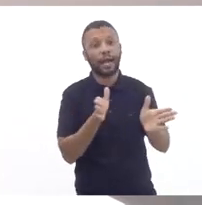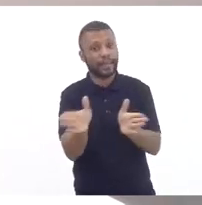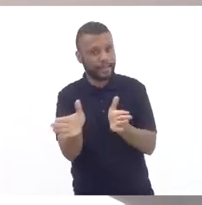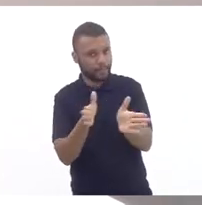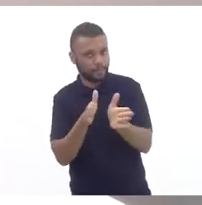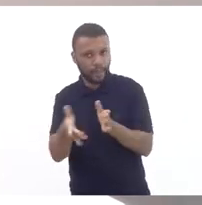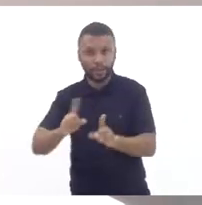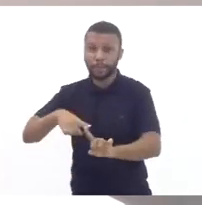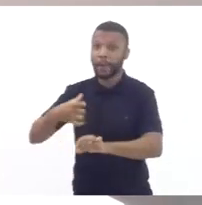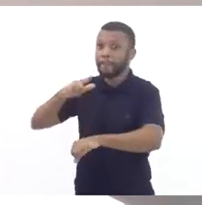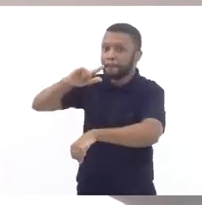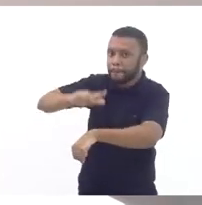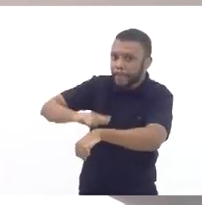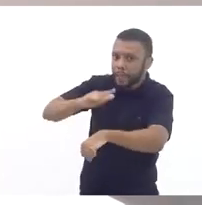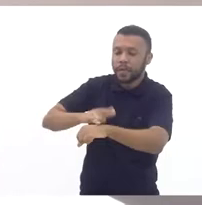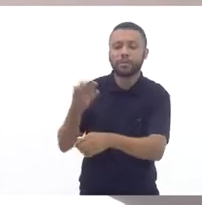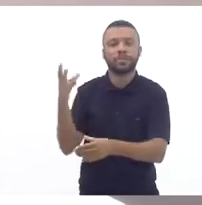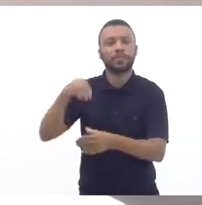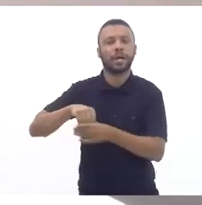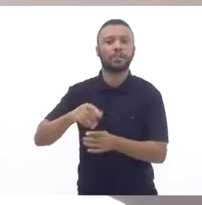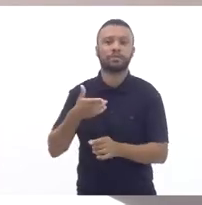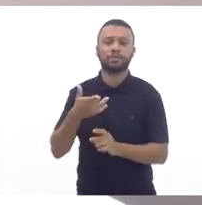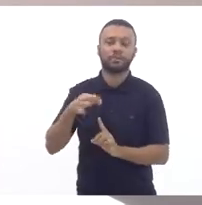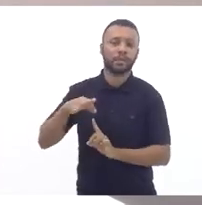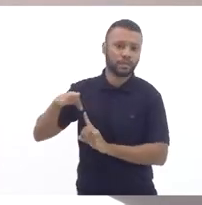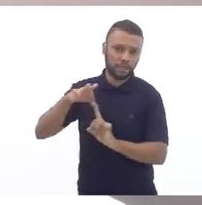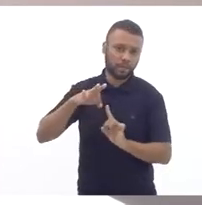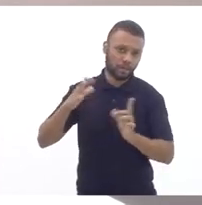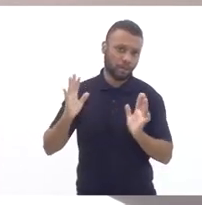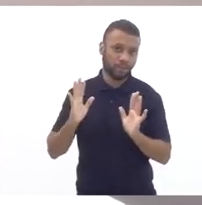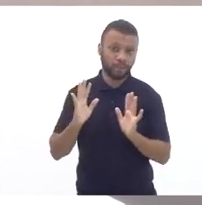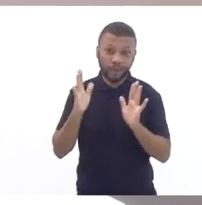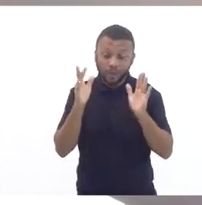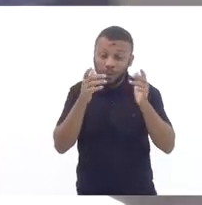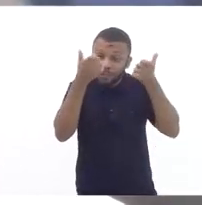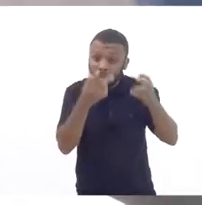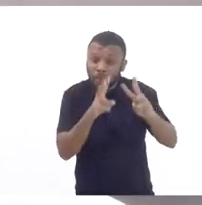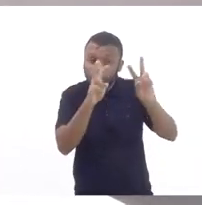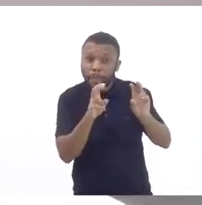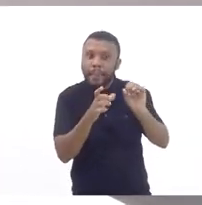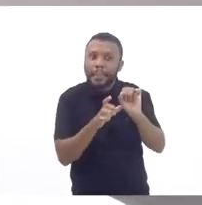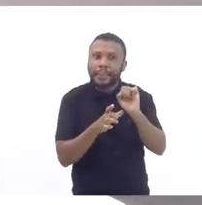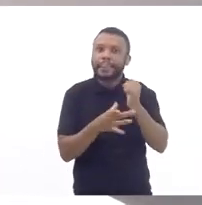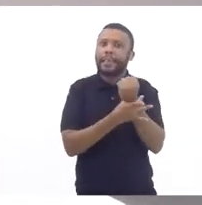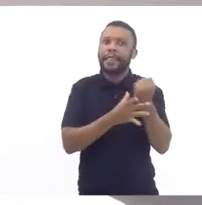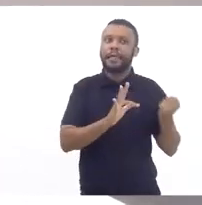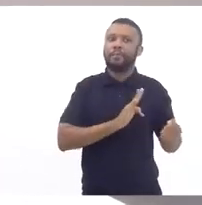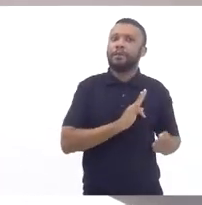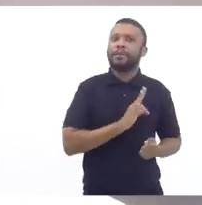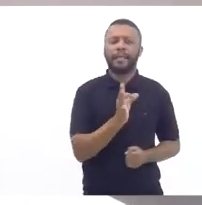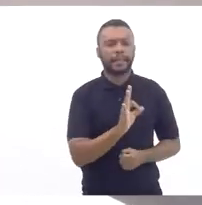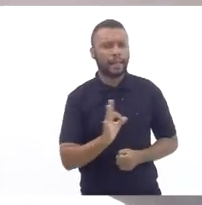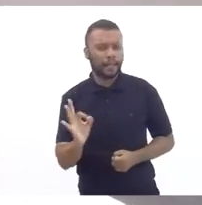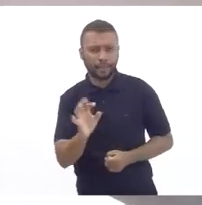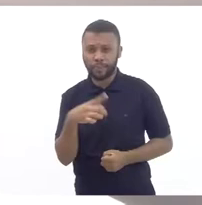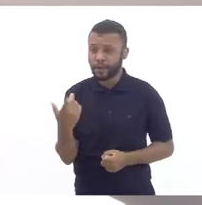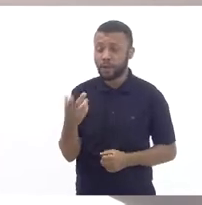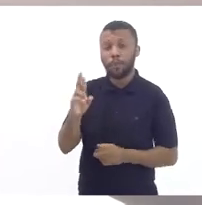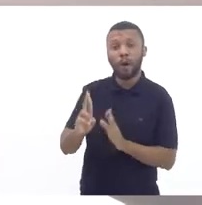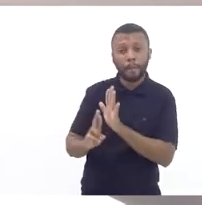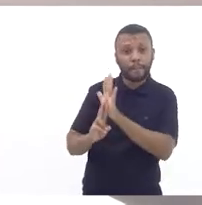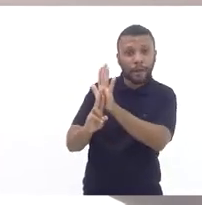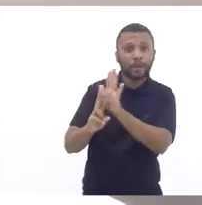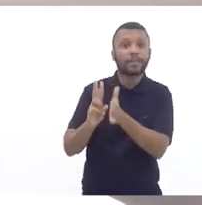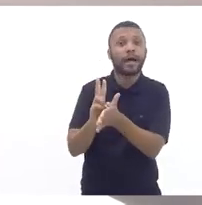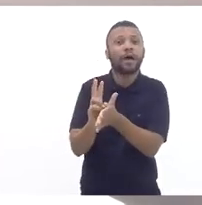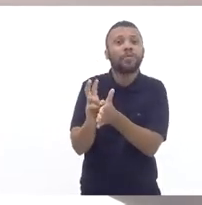estações. O tema foi esse. Não abordamos nada em relação à segurança. Então, era para que o senhor, como representante da